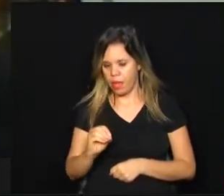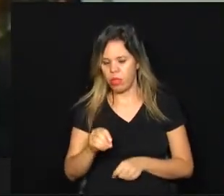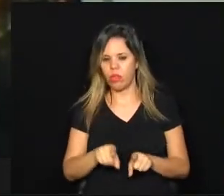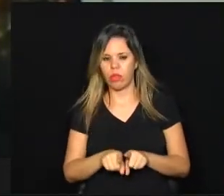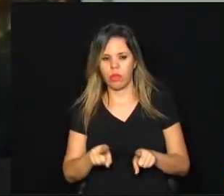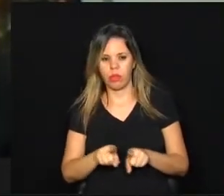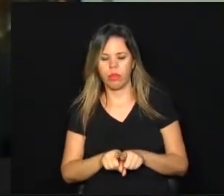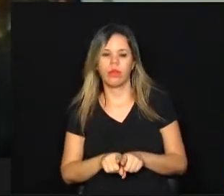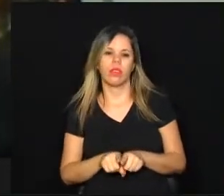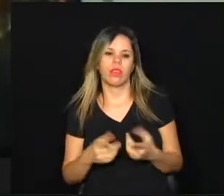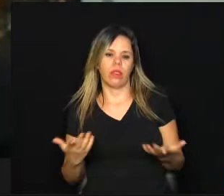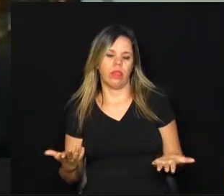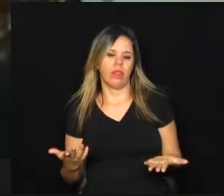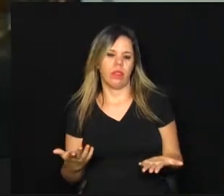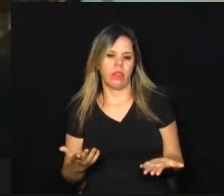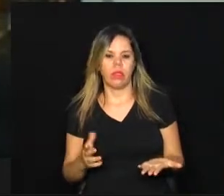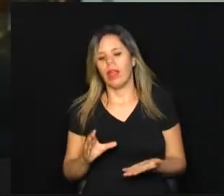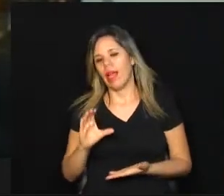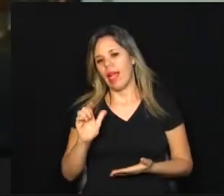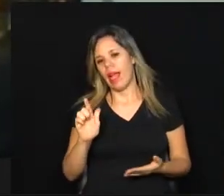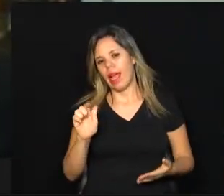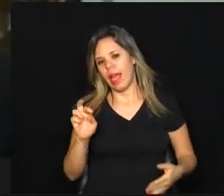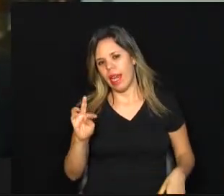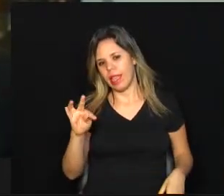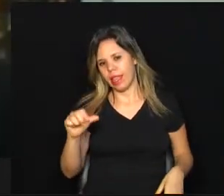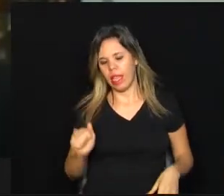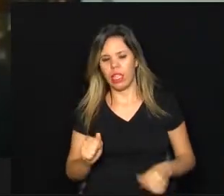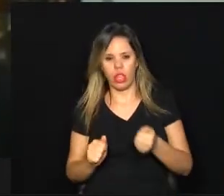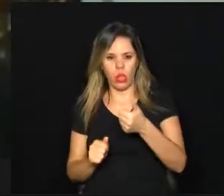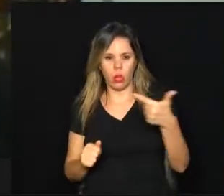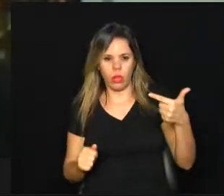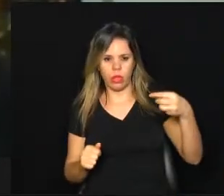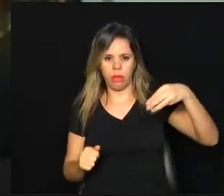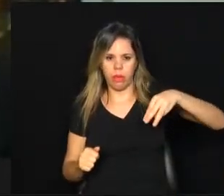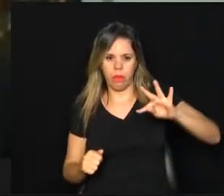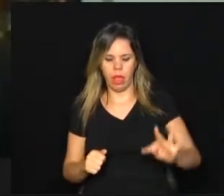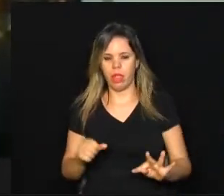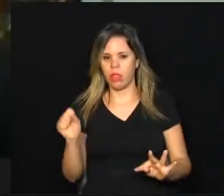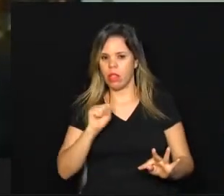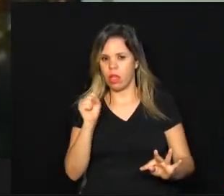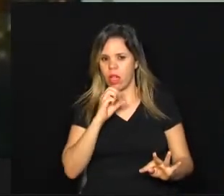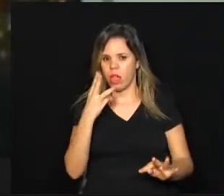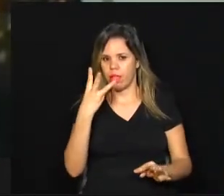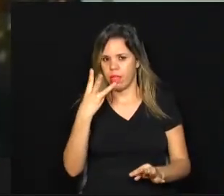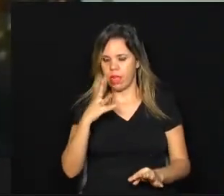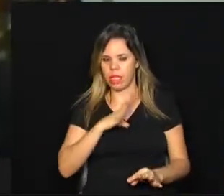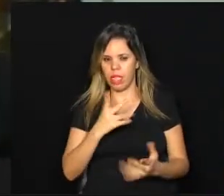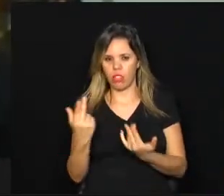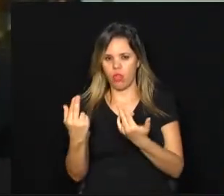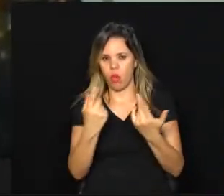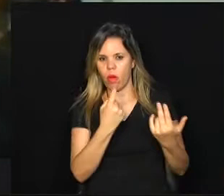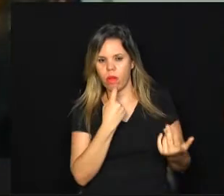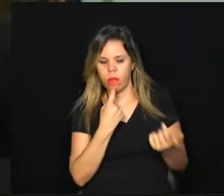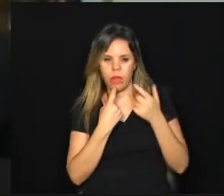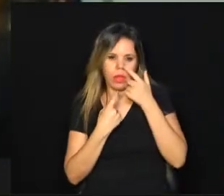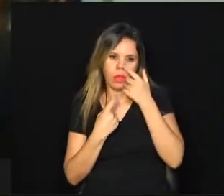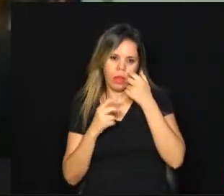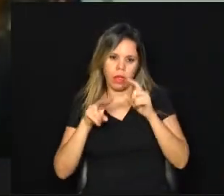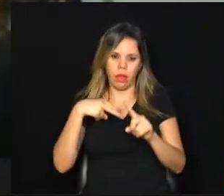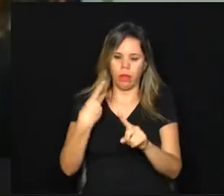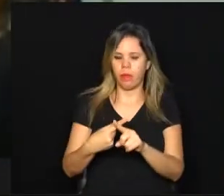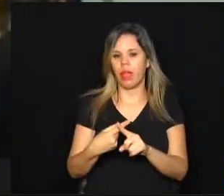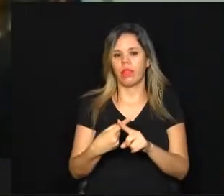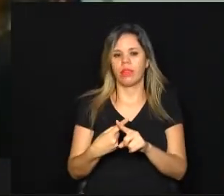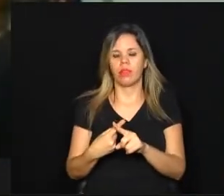de Garatá, que garante 12 metros por segundo. Você imagina, seria 3 cidades como Campinas, a mais para o